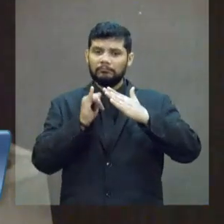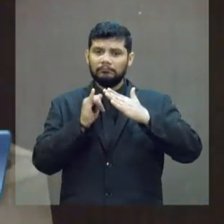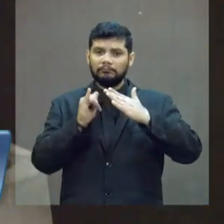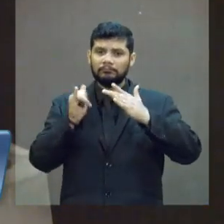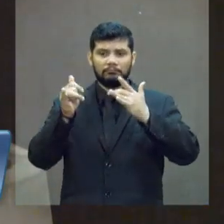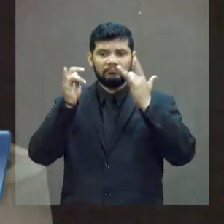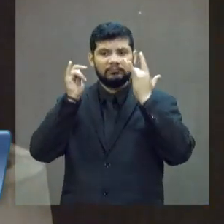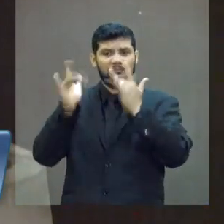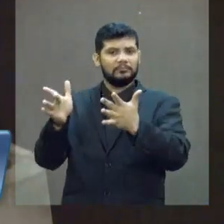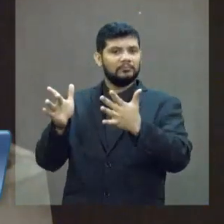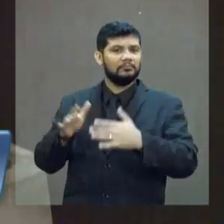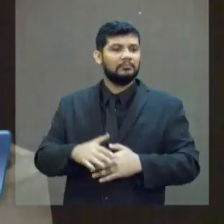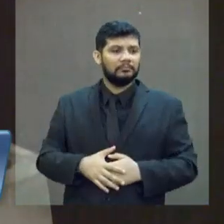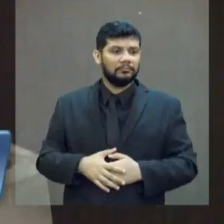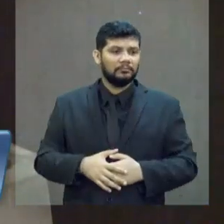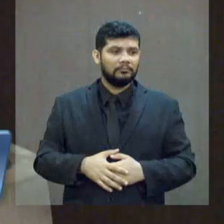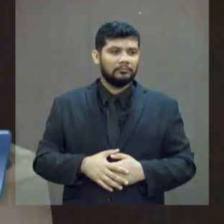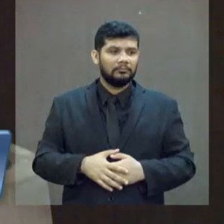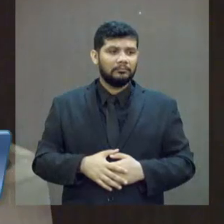abandonados